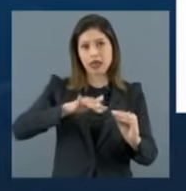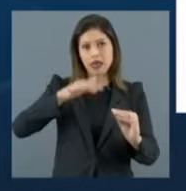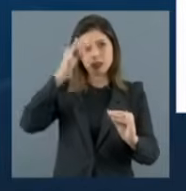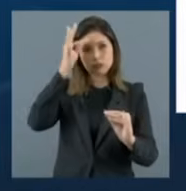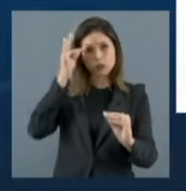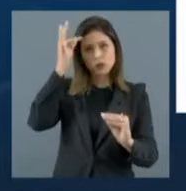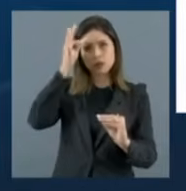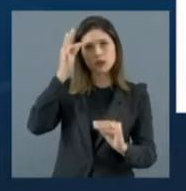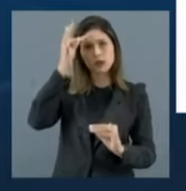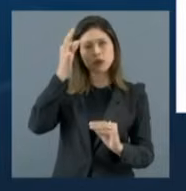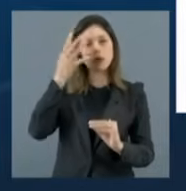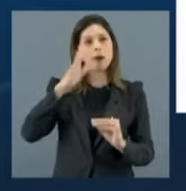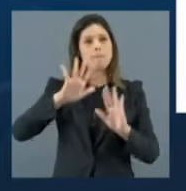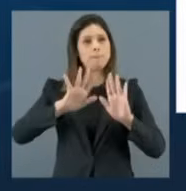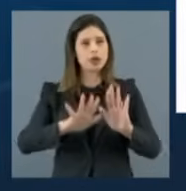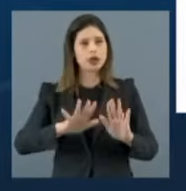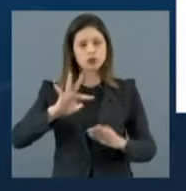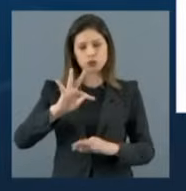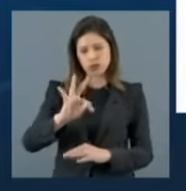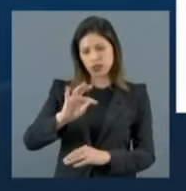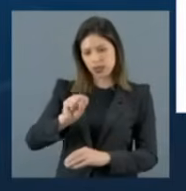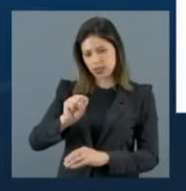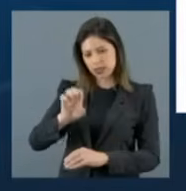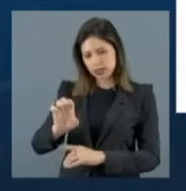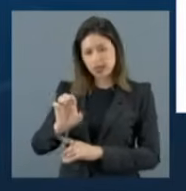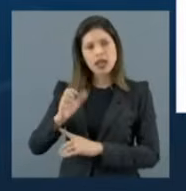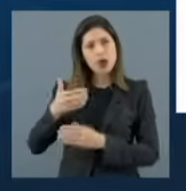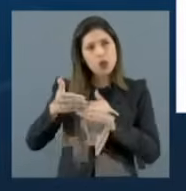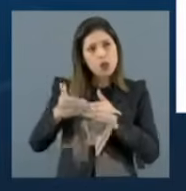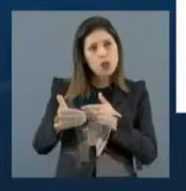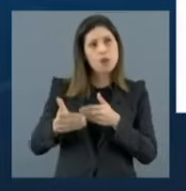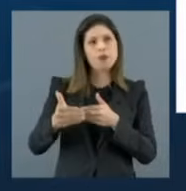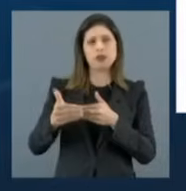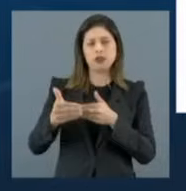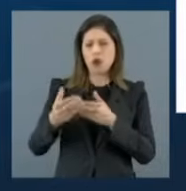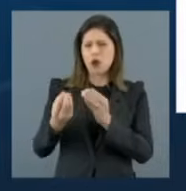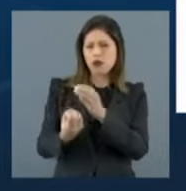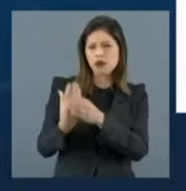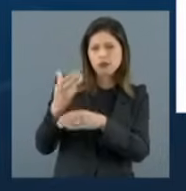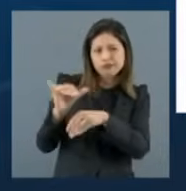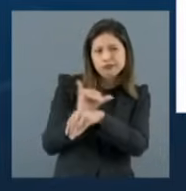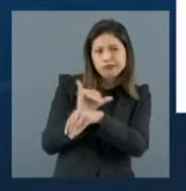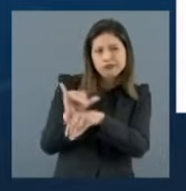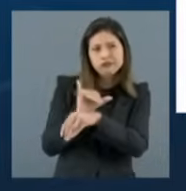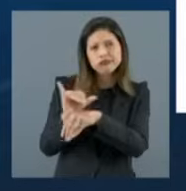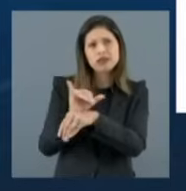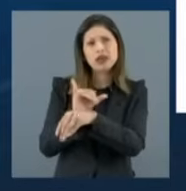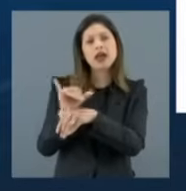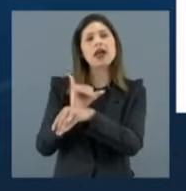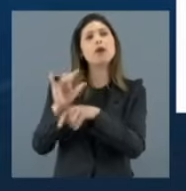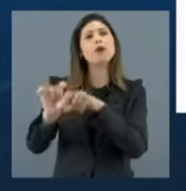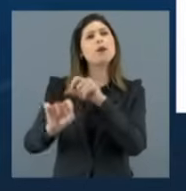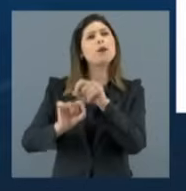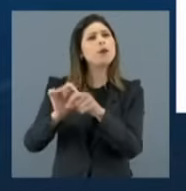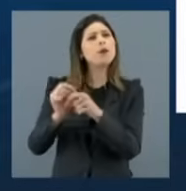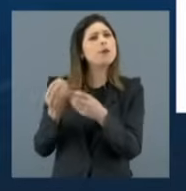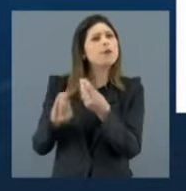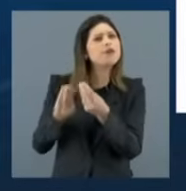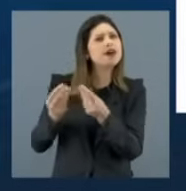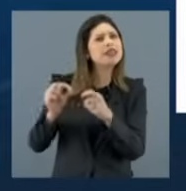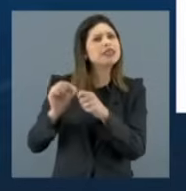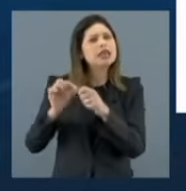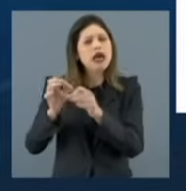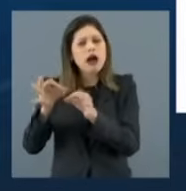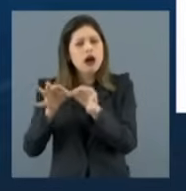Progressivamente, o TSE foi aplicando essas medidas, criando mais estratégias e tudo